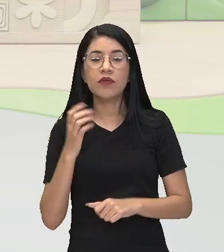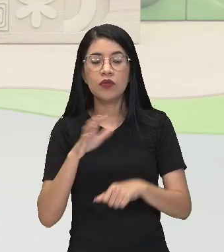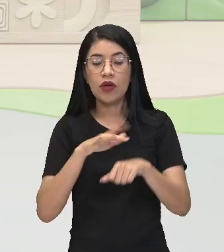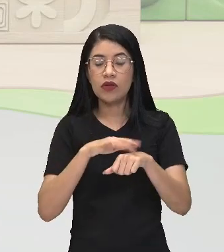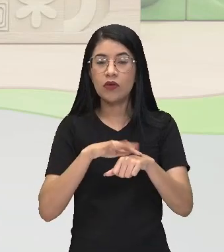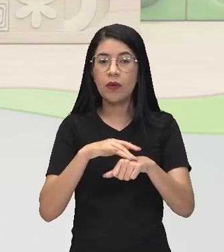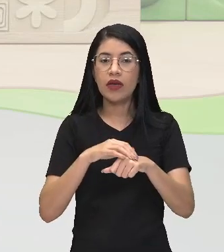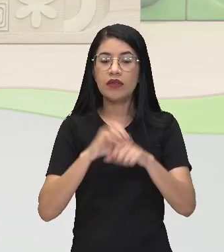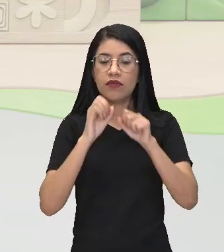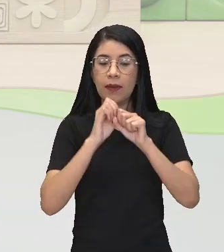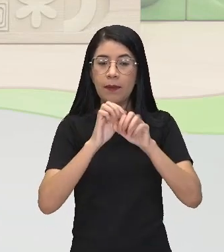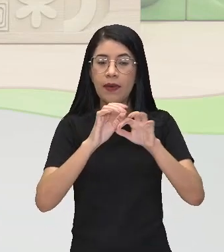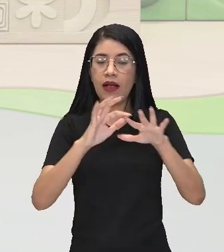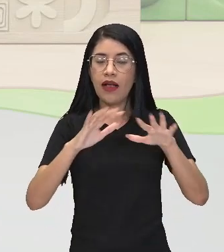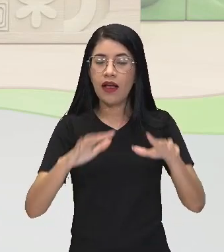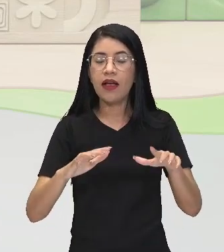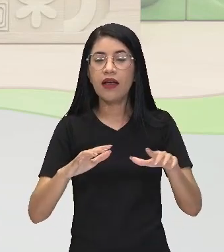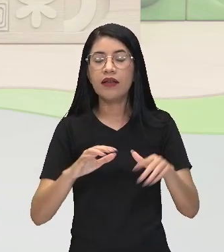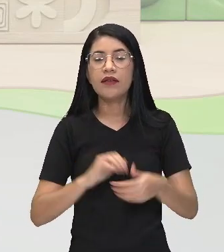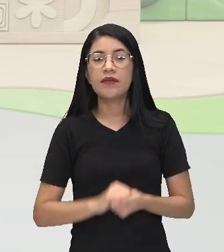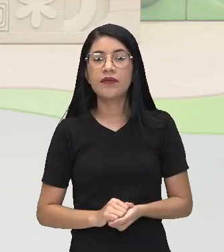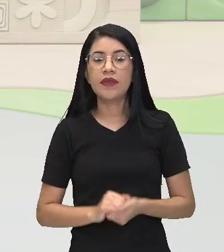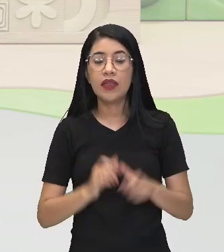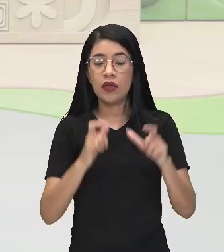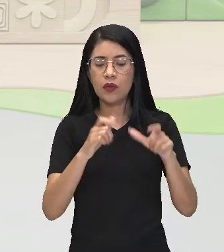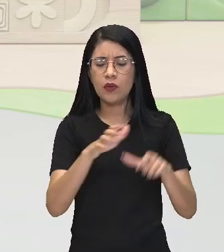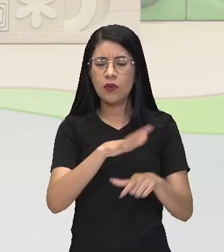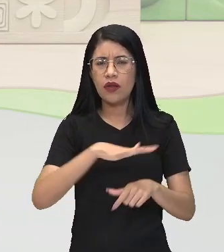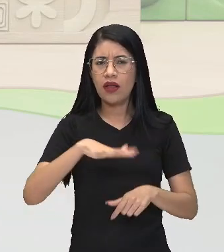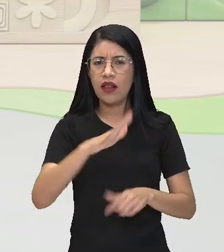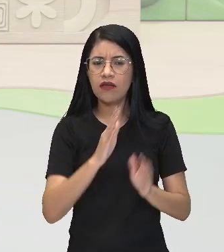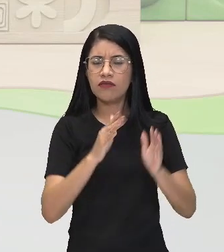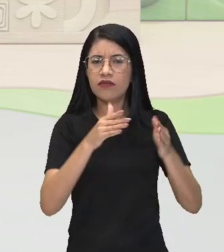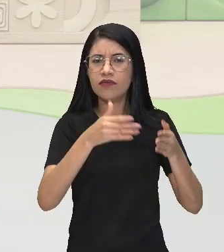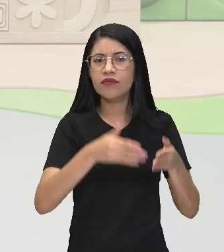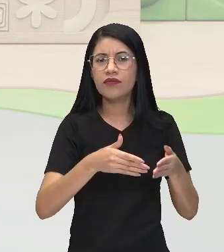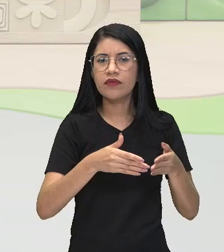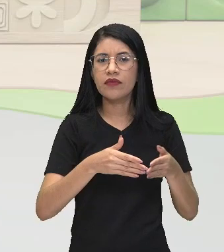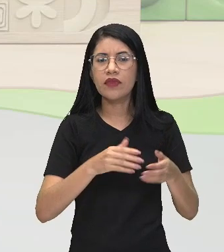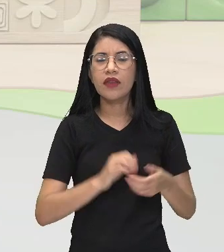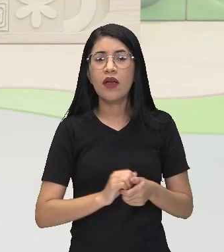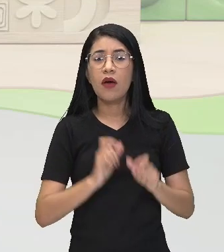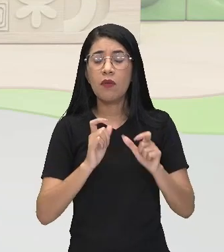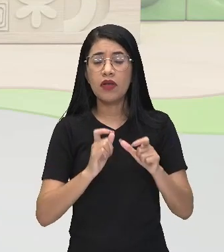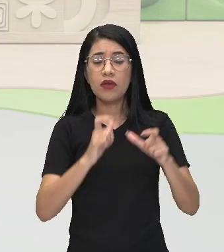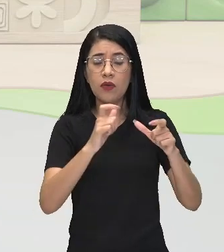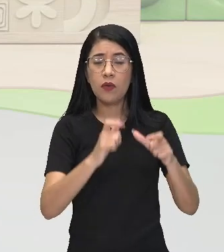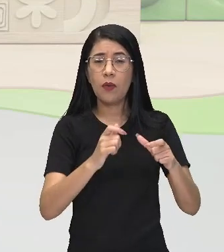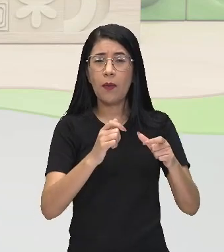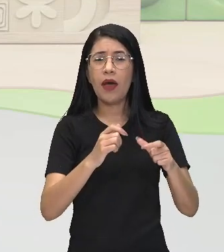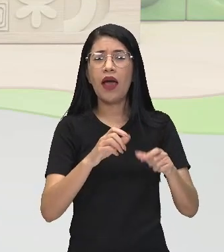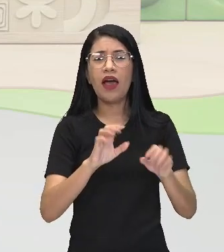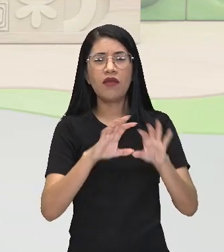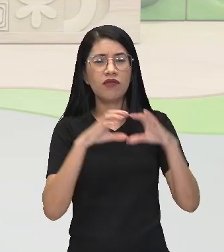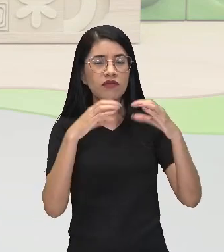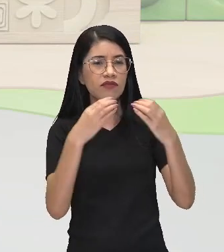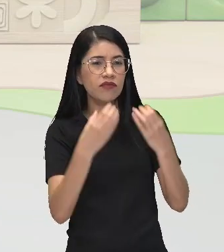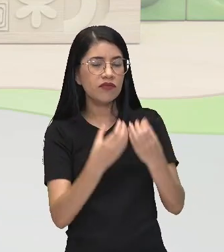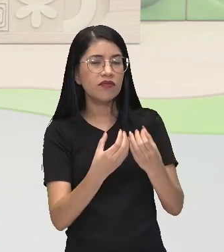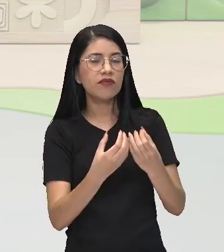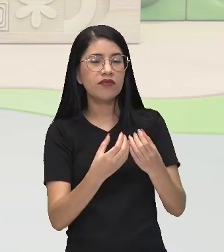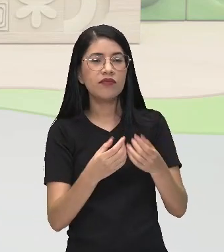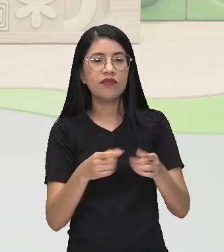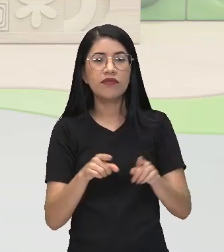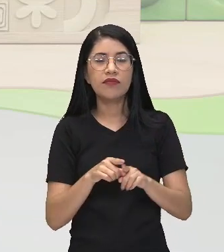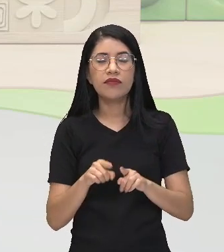ocorrendo em um lugar, em um bairro, em uma comunidade, sabe? E